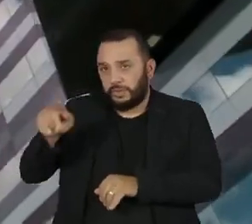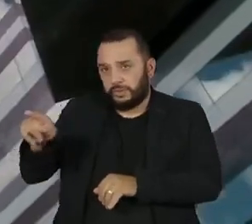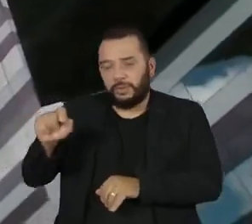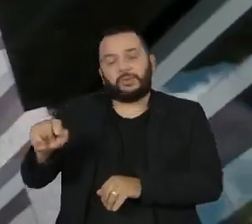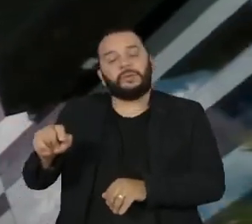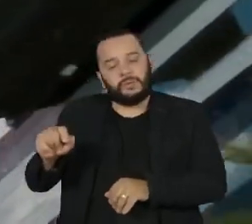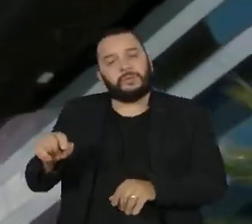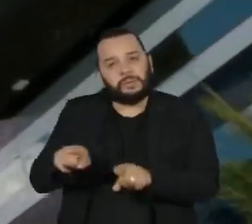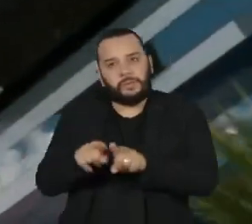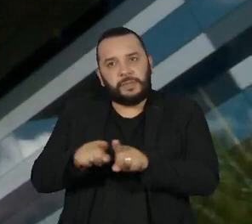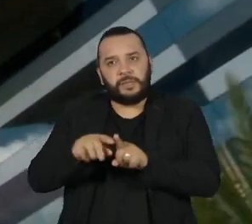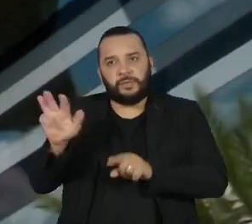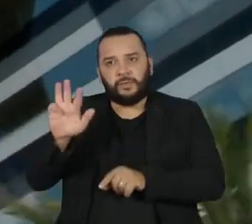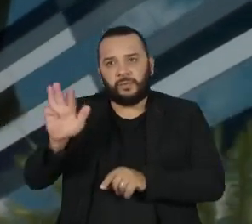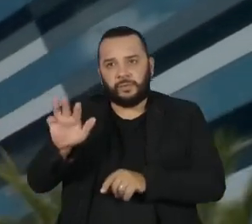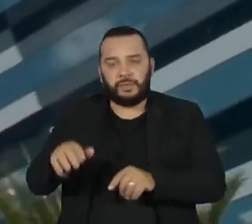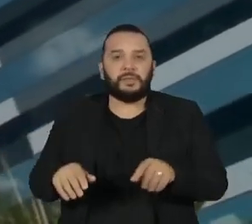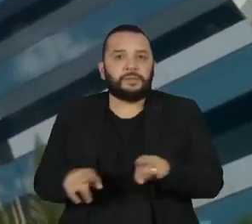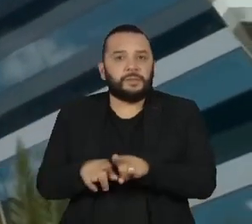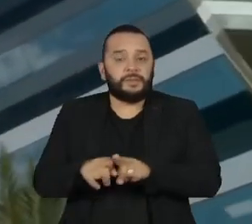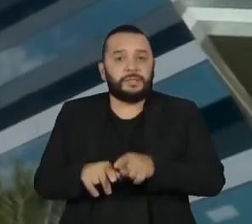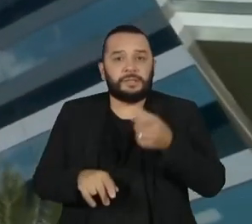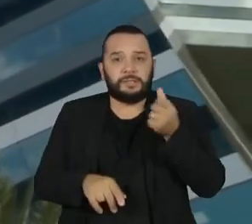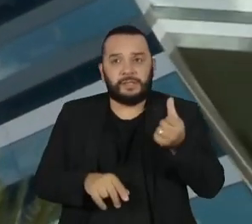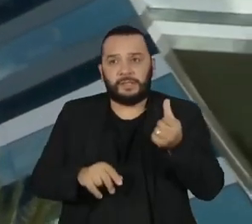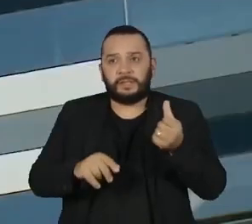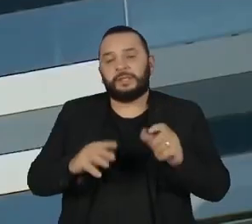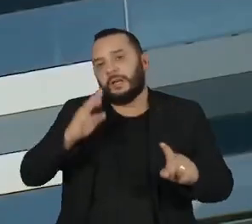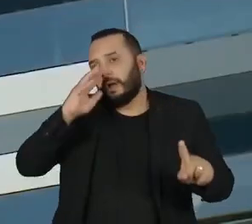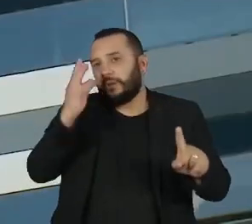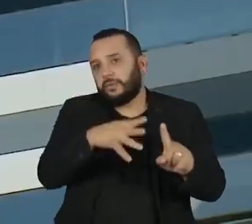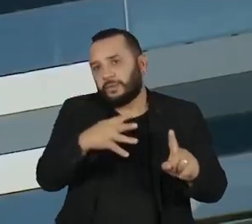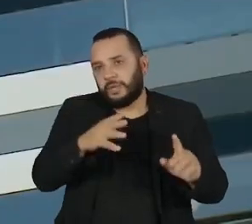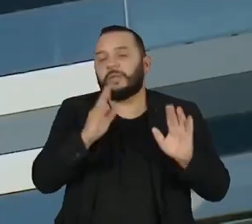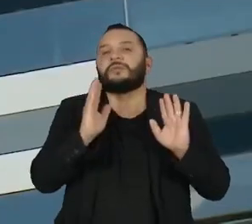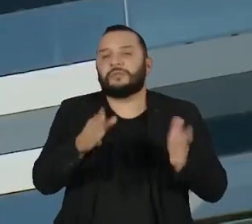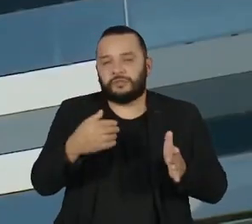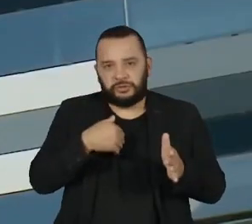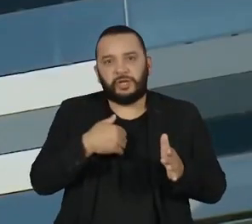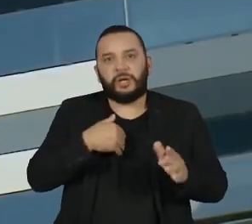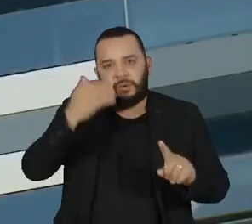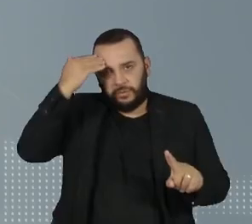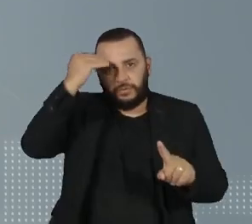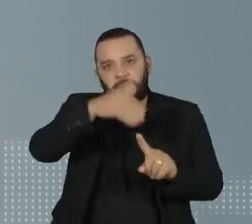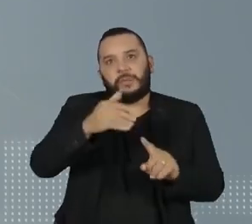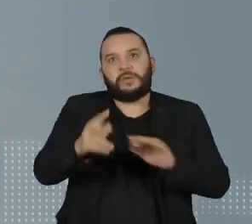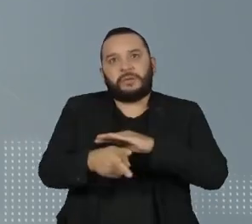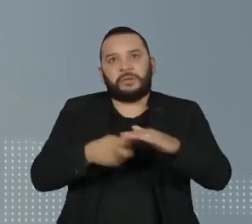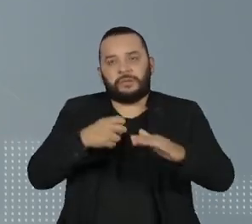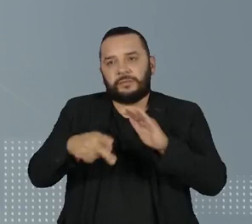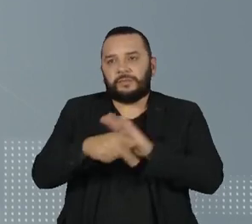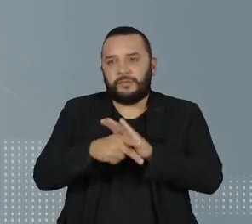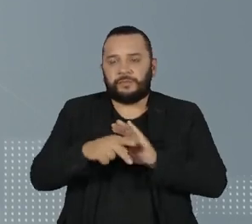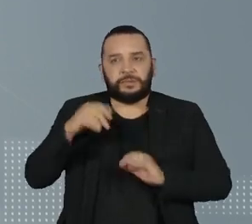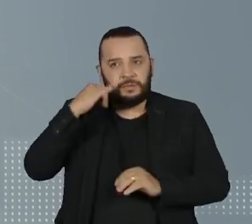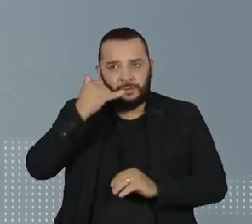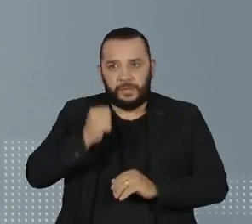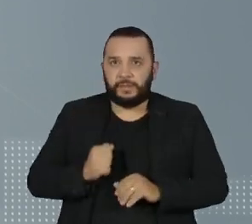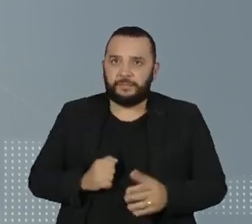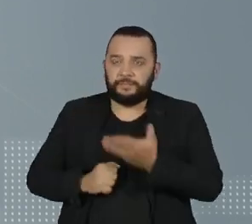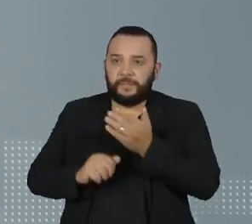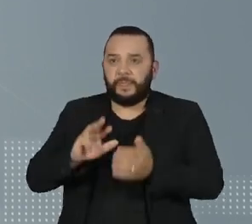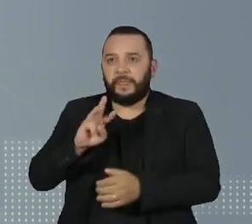além de delgate mais seis acusados foram condenados pelas Invasões de celulares no início deste mês